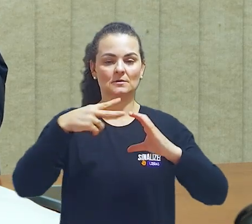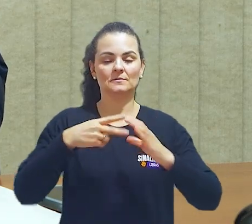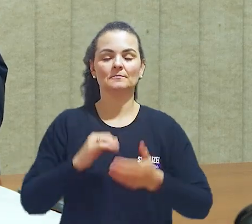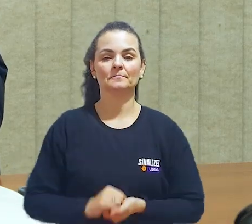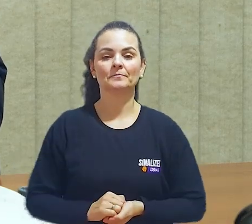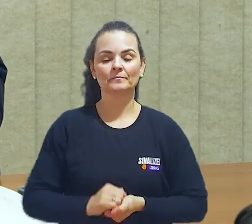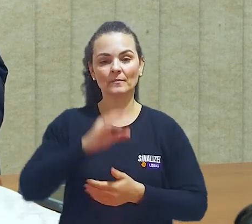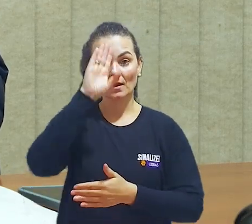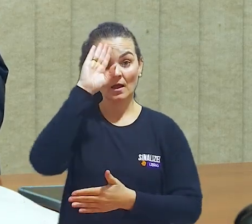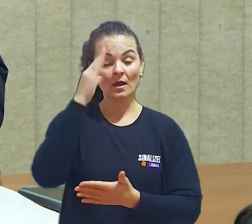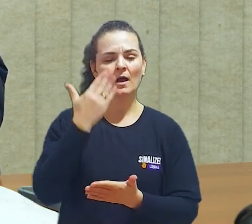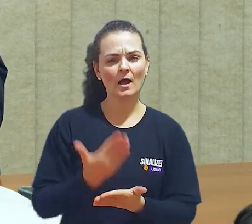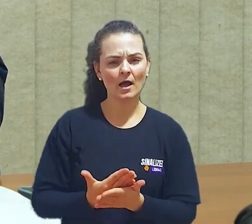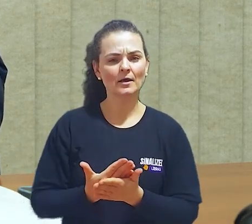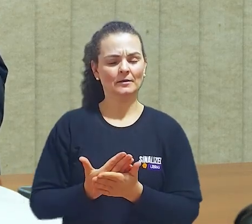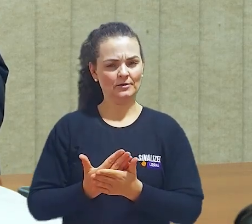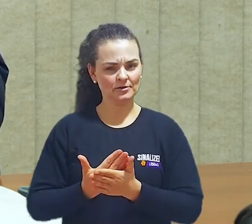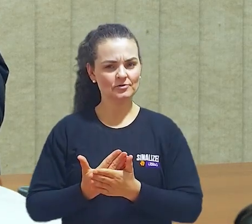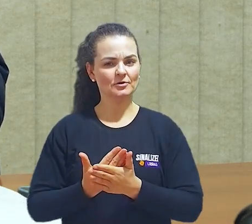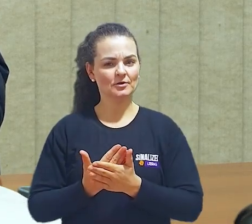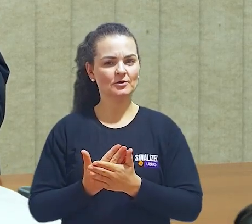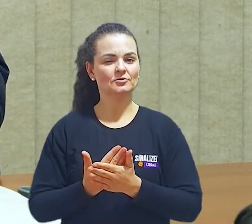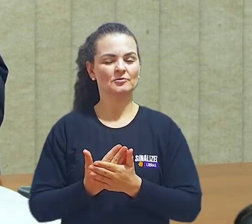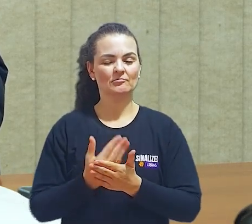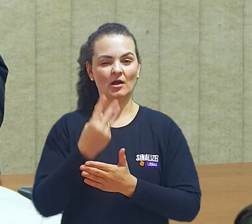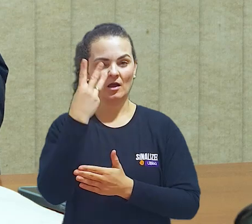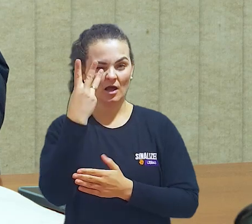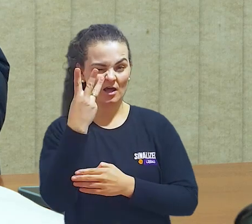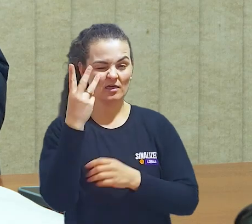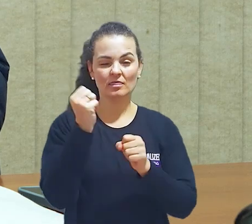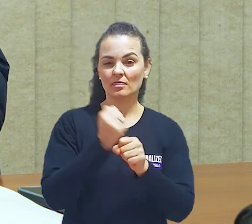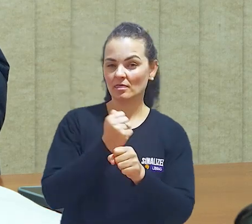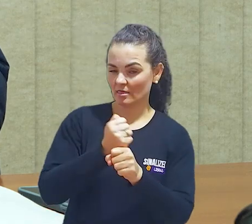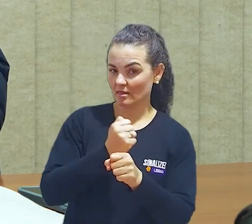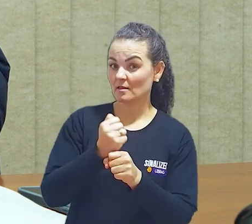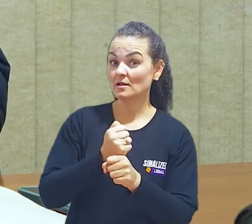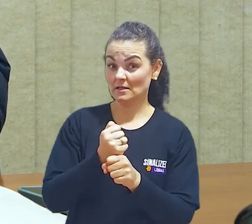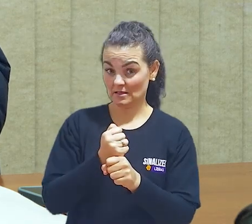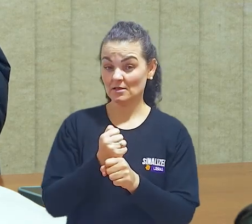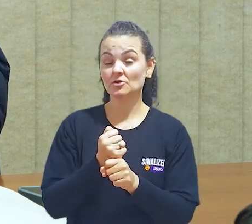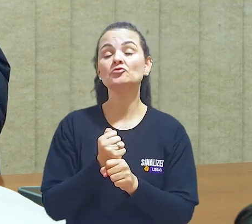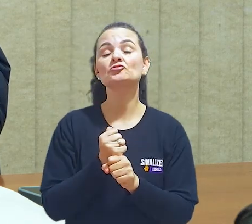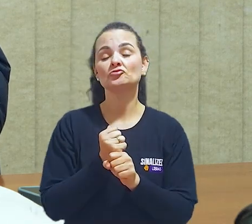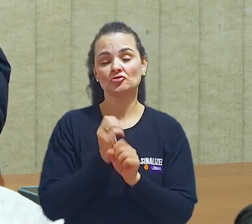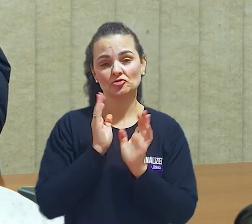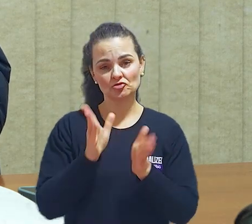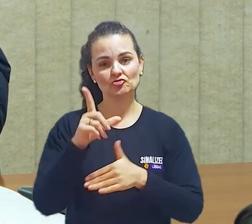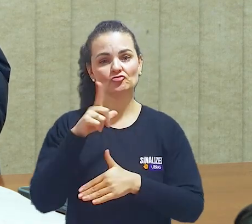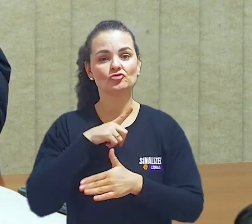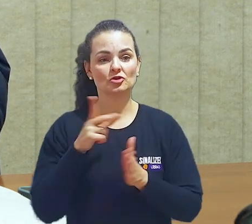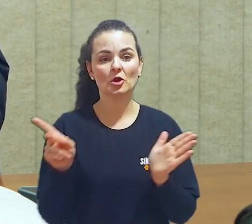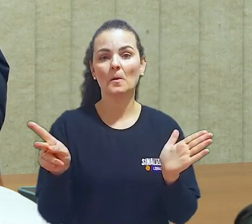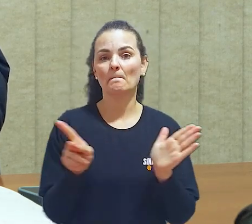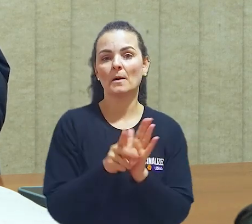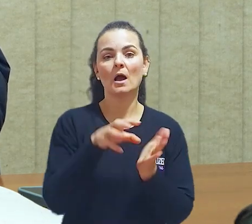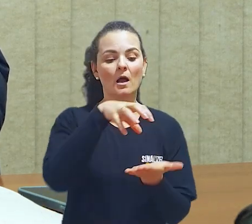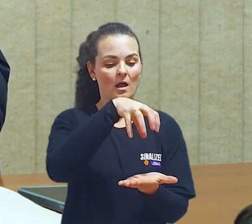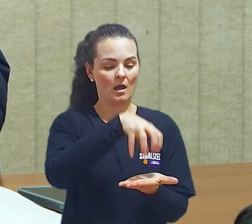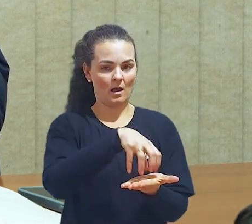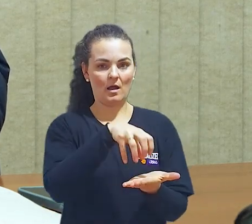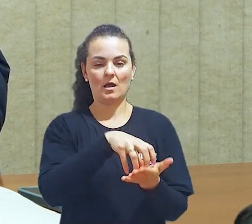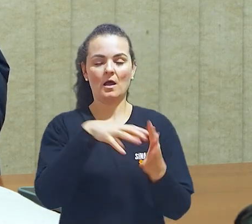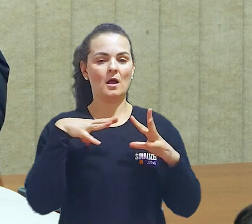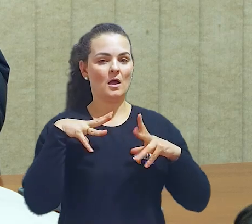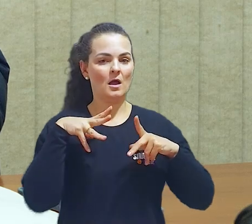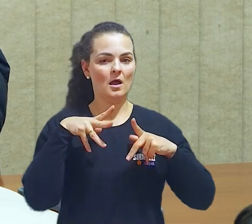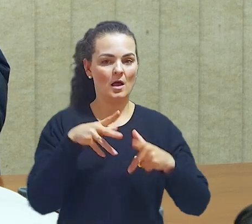acreditamos que nos próximos 3 anos nós já estejamos em sede própria, ambiente propício a todos